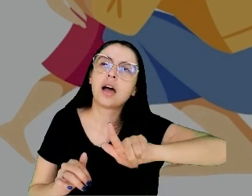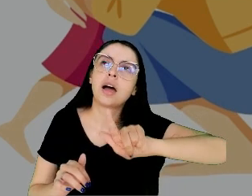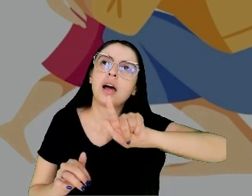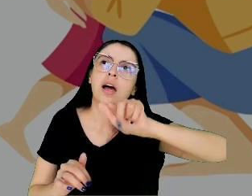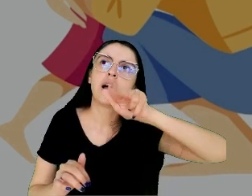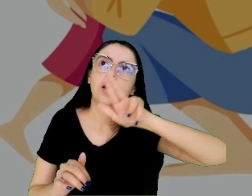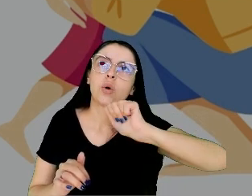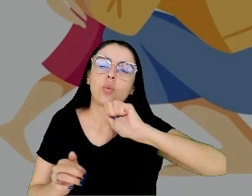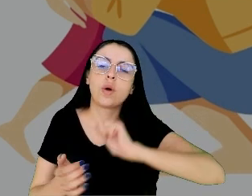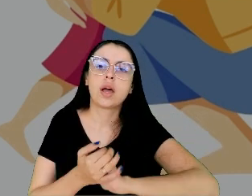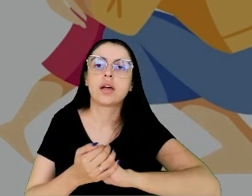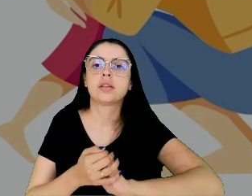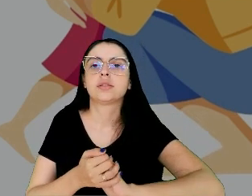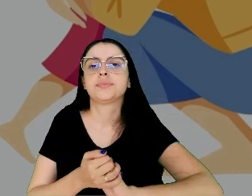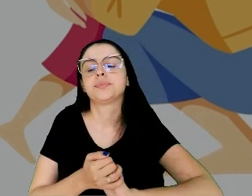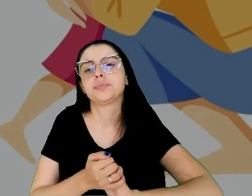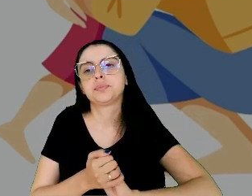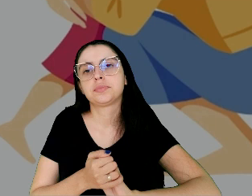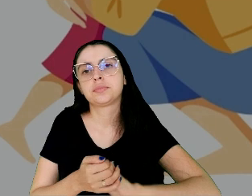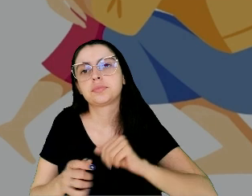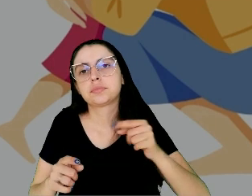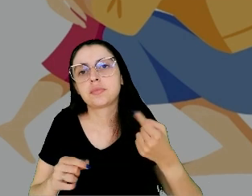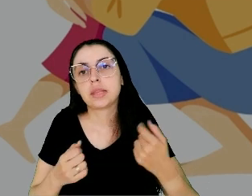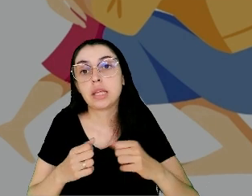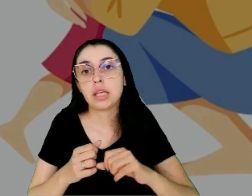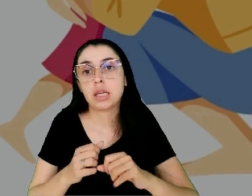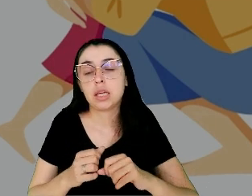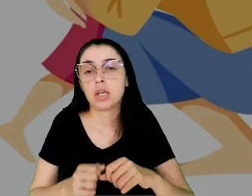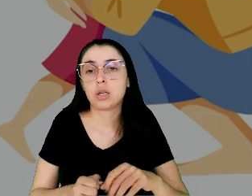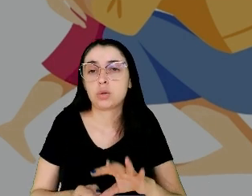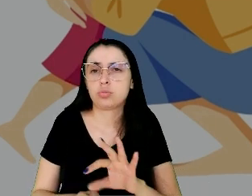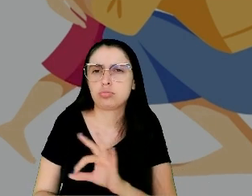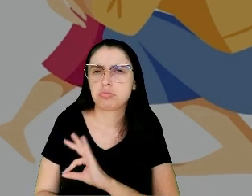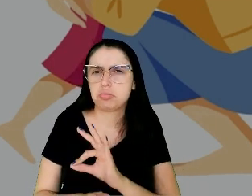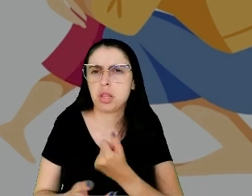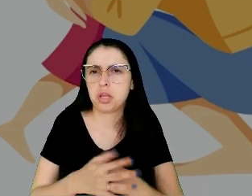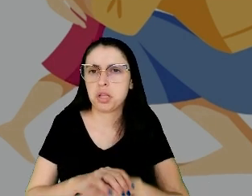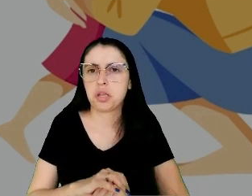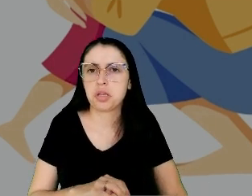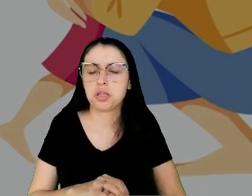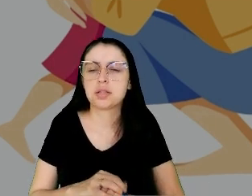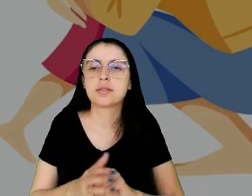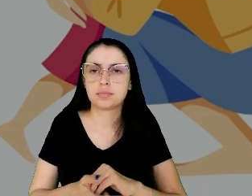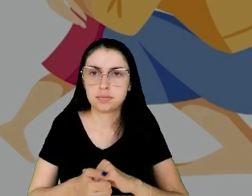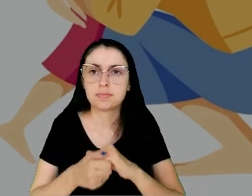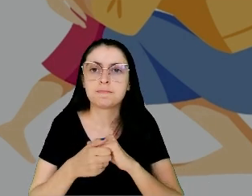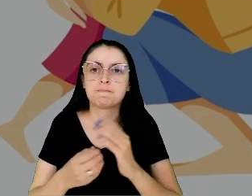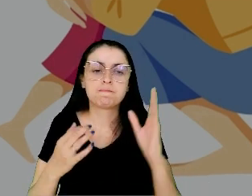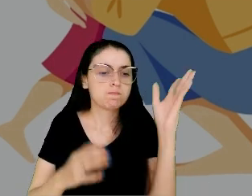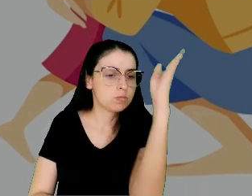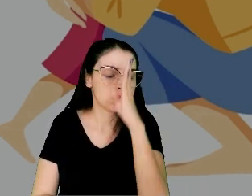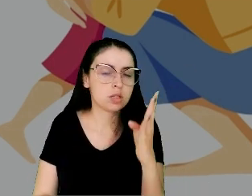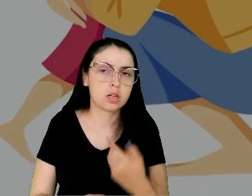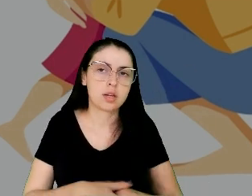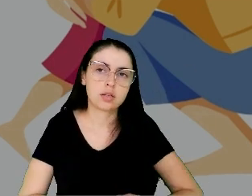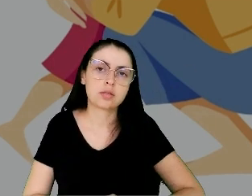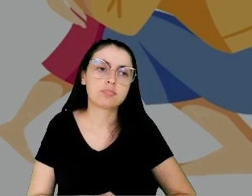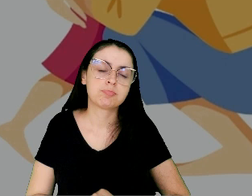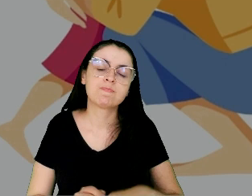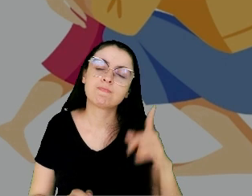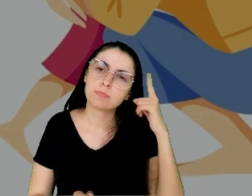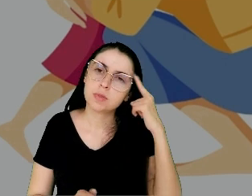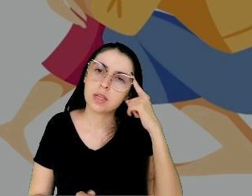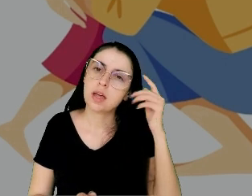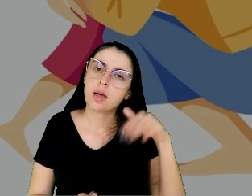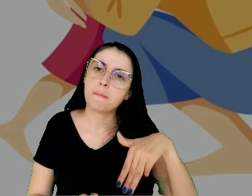abastecimento e tratamento e pelas vigilâncias sanitárias de todo o Brasil. Valendo lembrar que até março